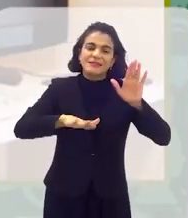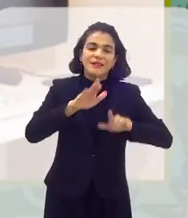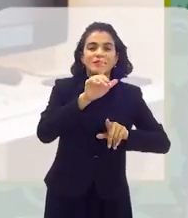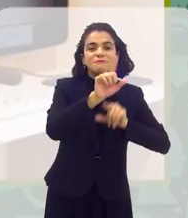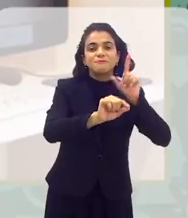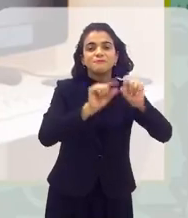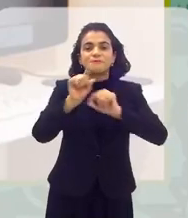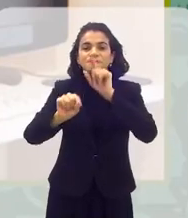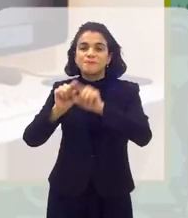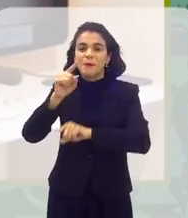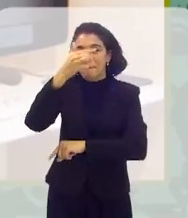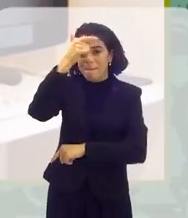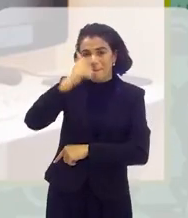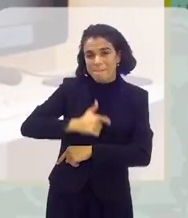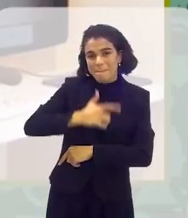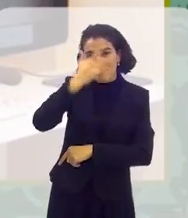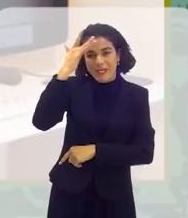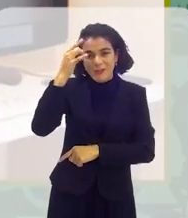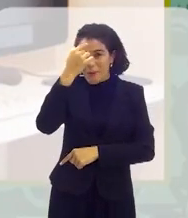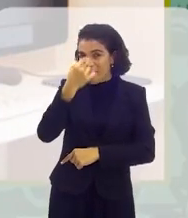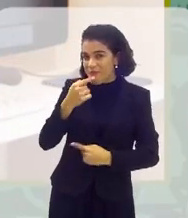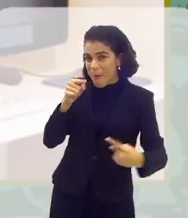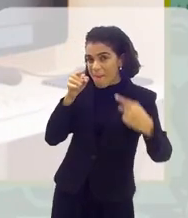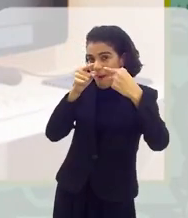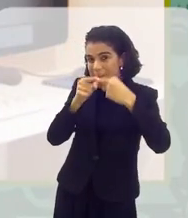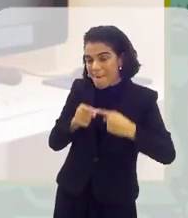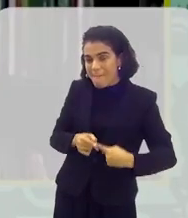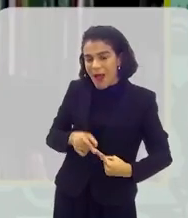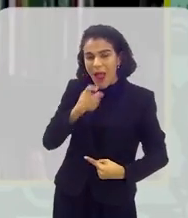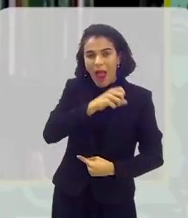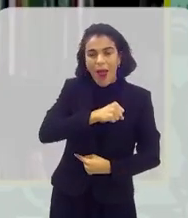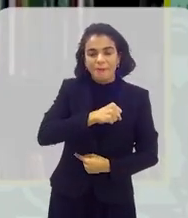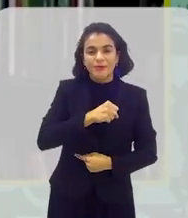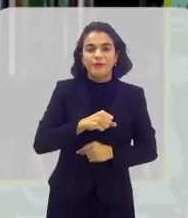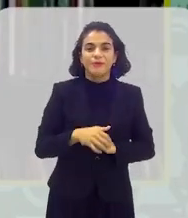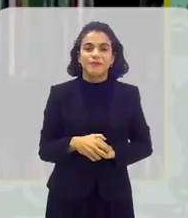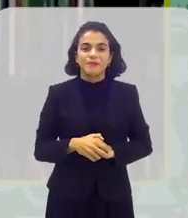que levaria muito tempo Vocês conseguem otimizar esse tempo exatamente